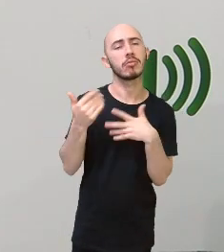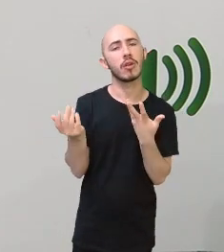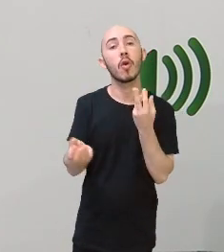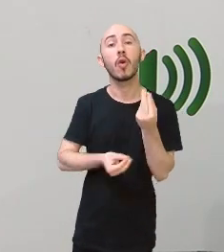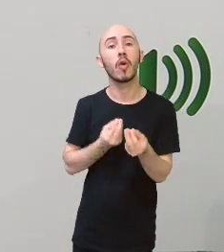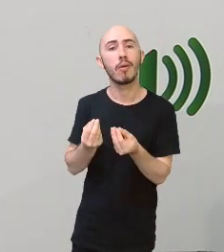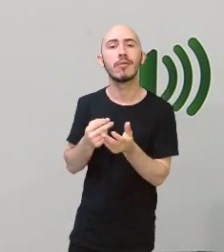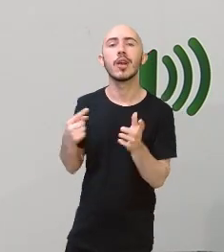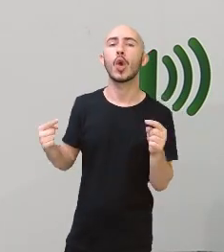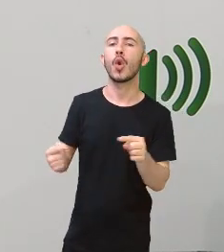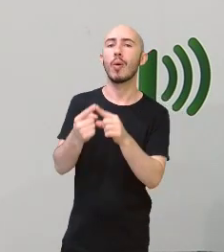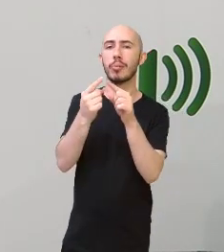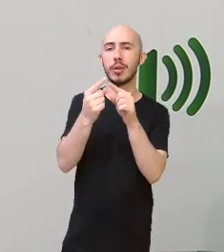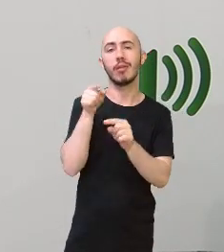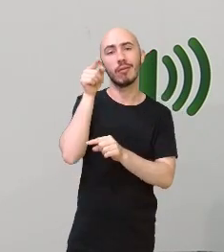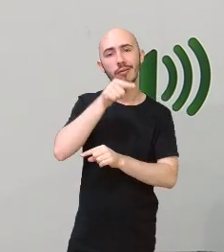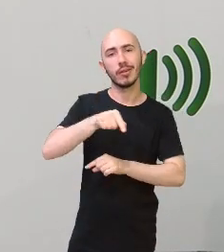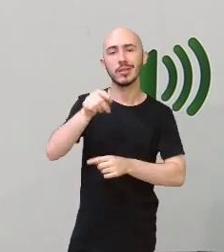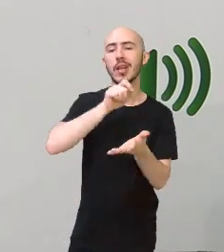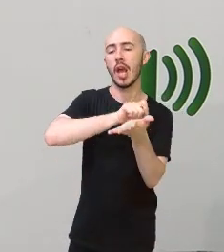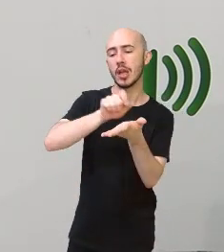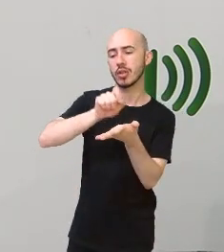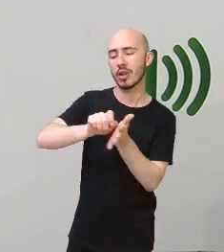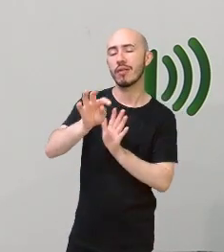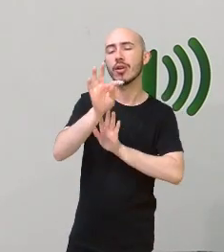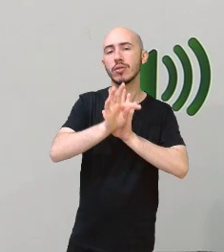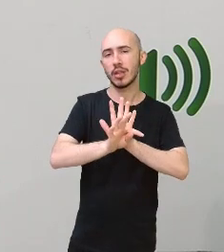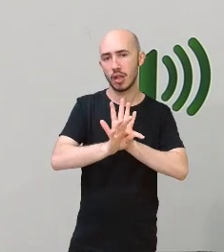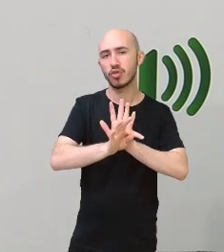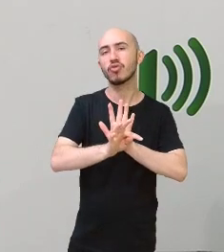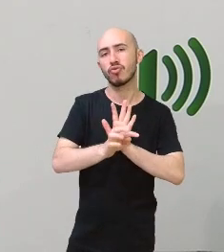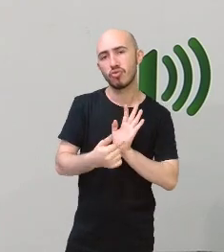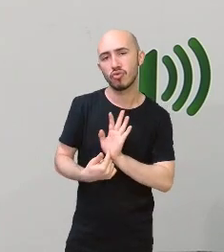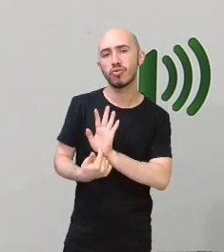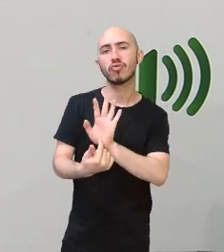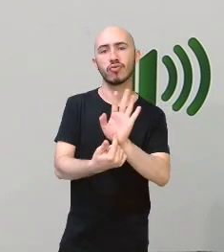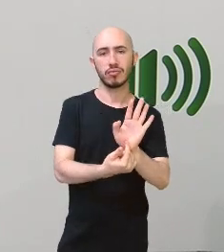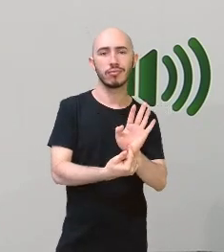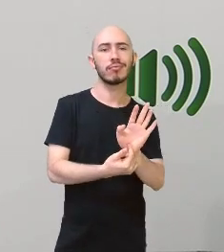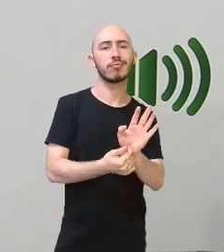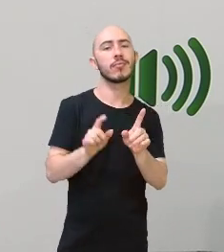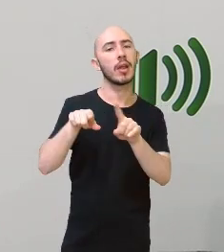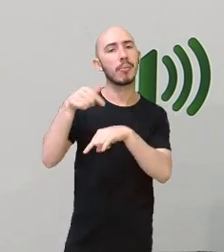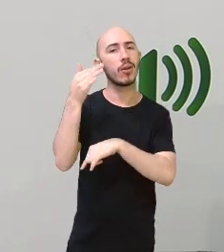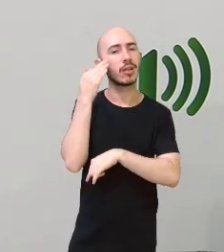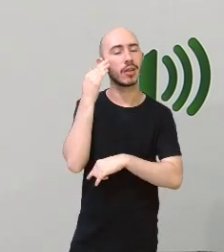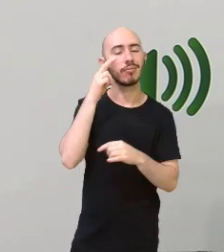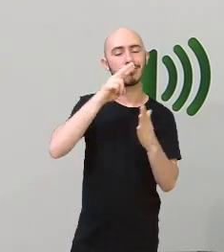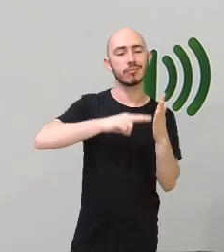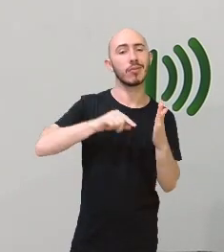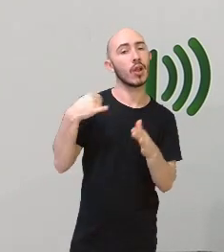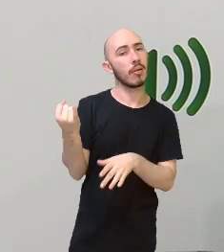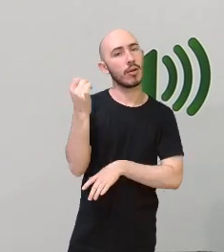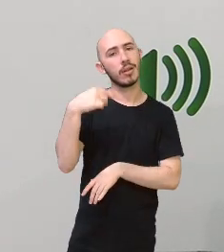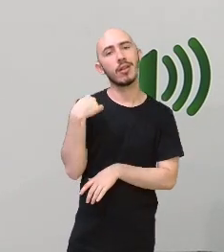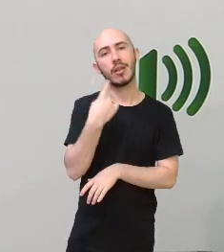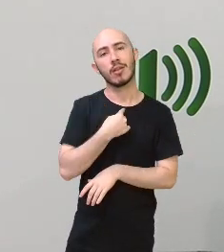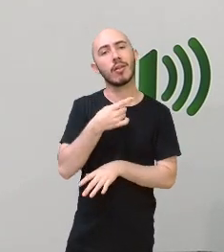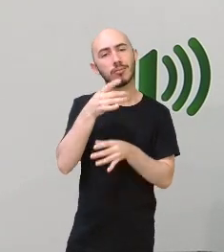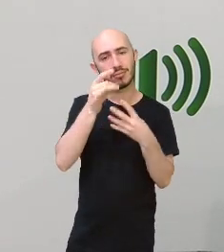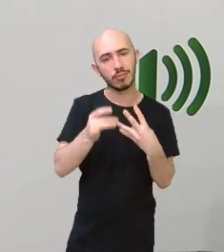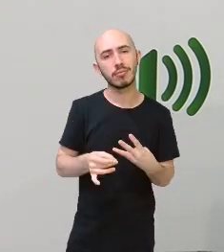pessoa, certo? Que vai ler o seu texto, que vai interpretar junto com você depois. Isso é muito importante a gente ter esse